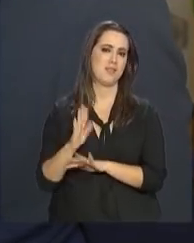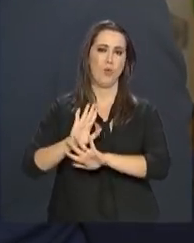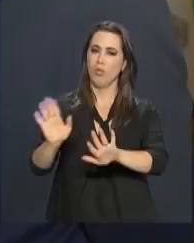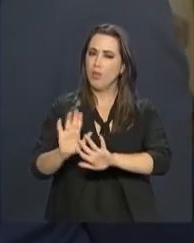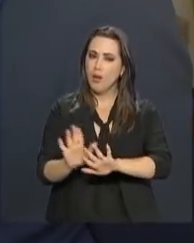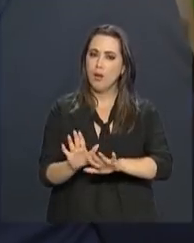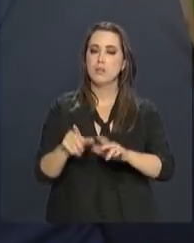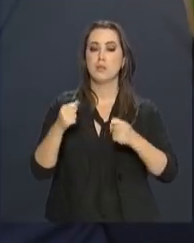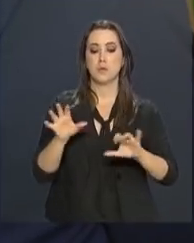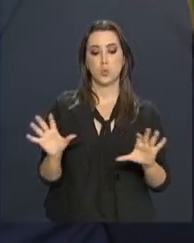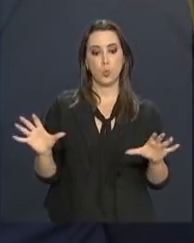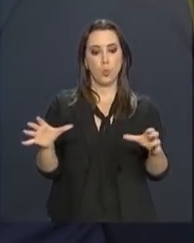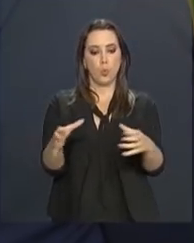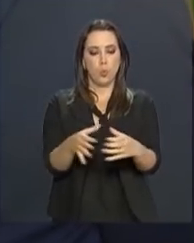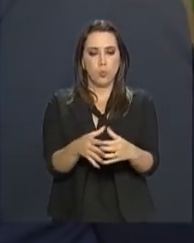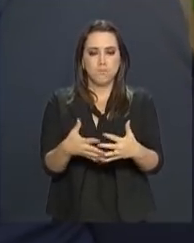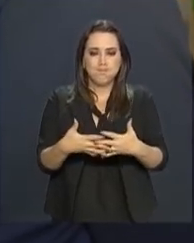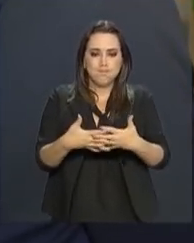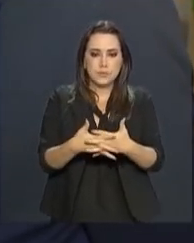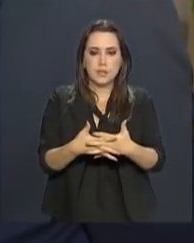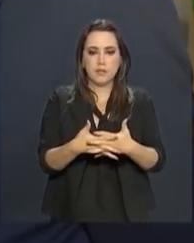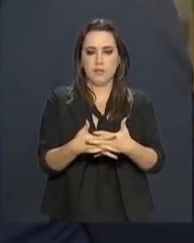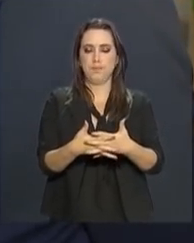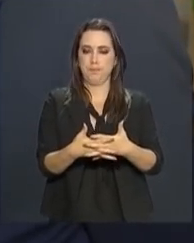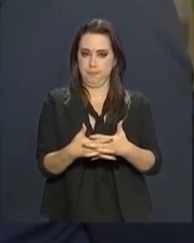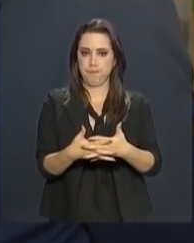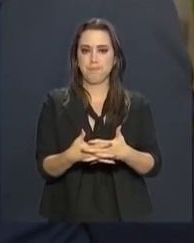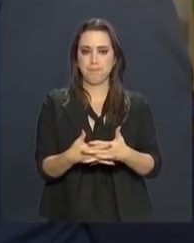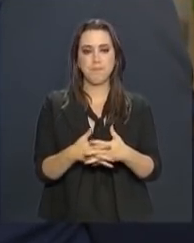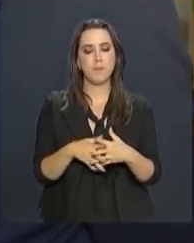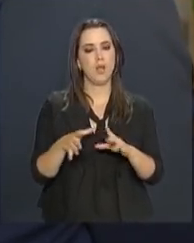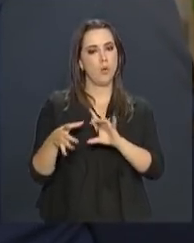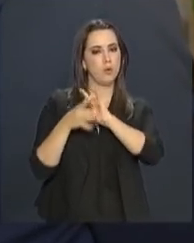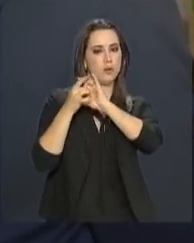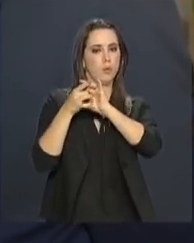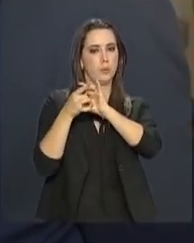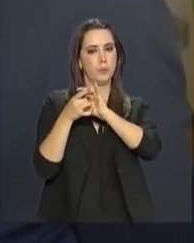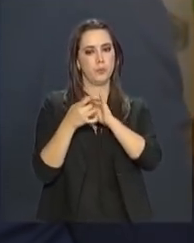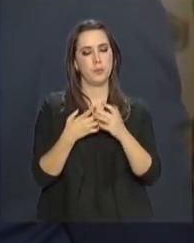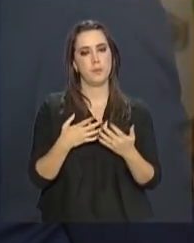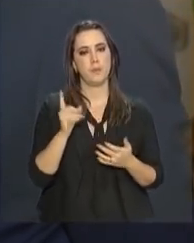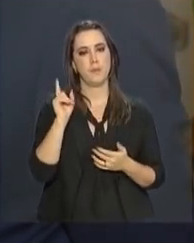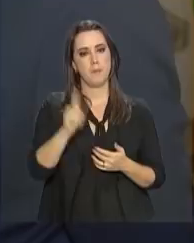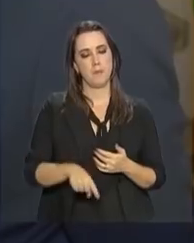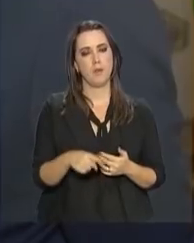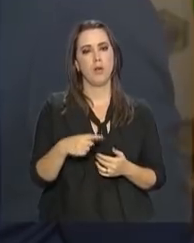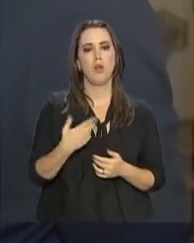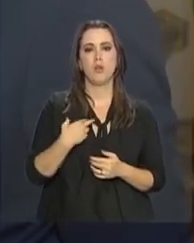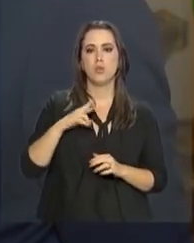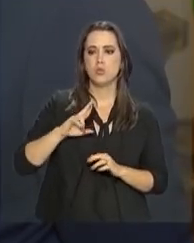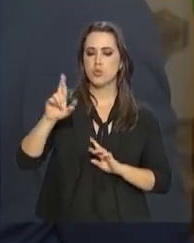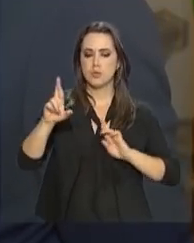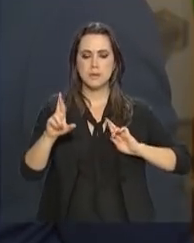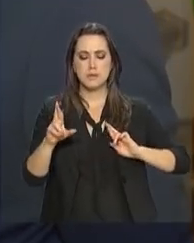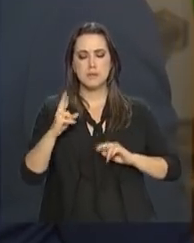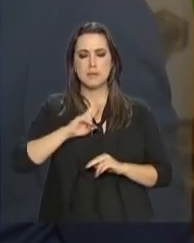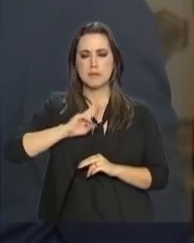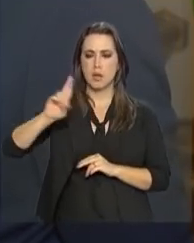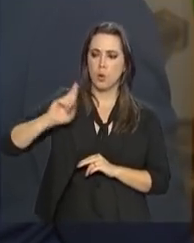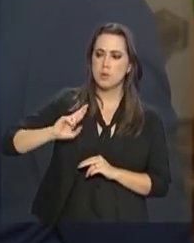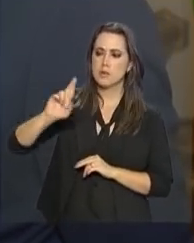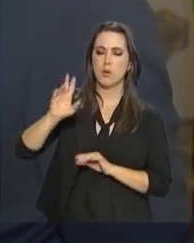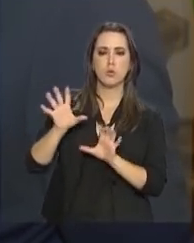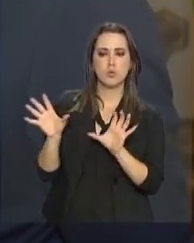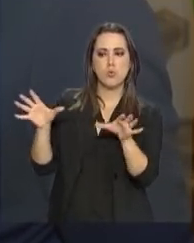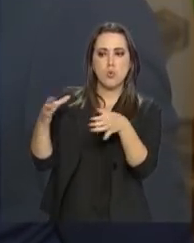uma equipe à união de autoridades juntamente